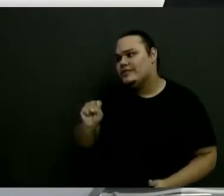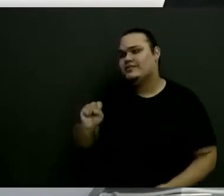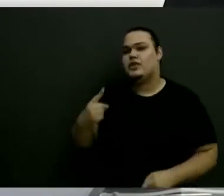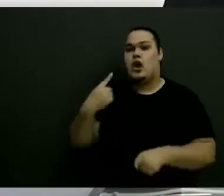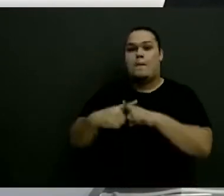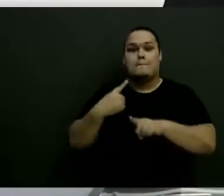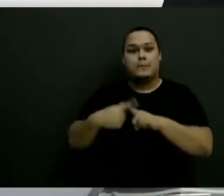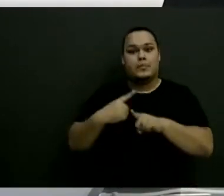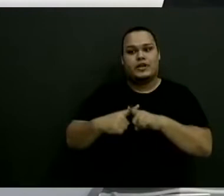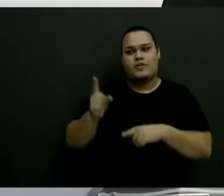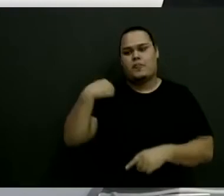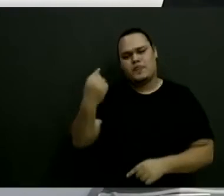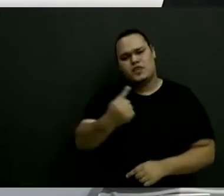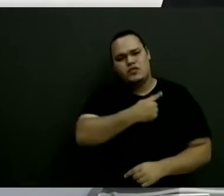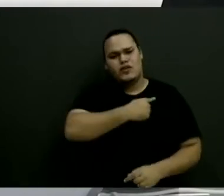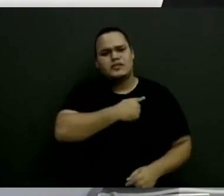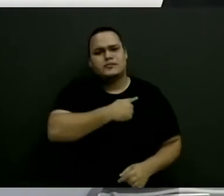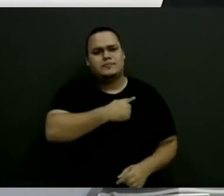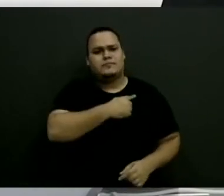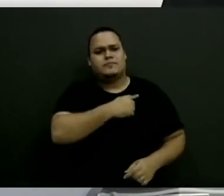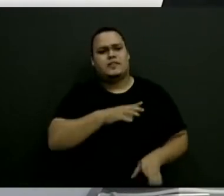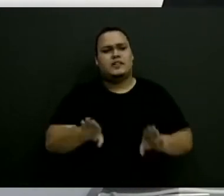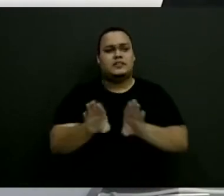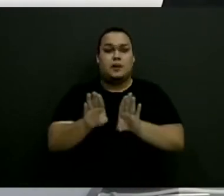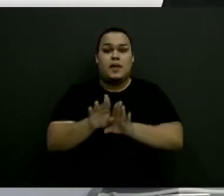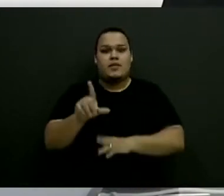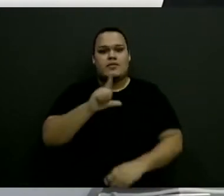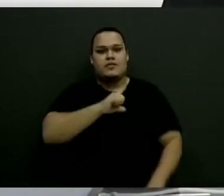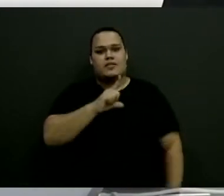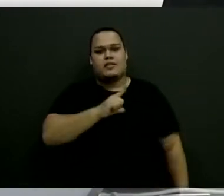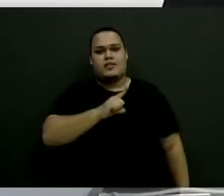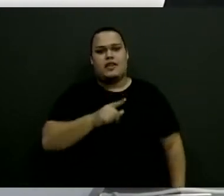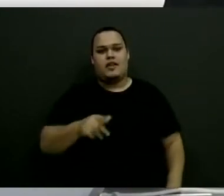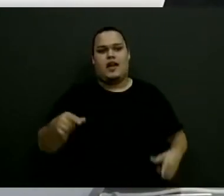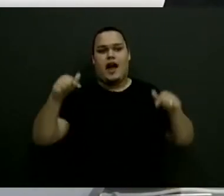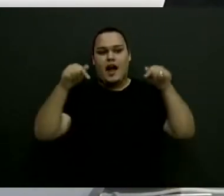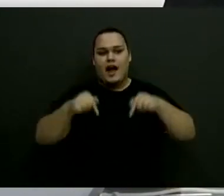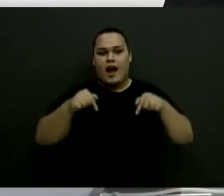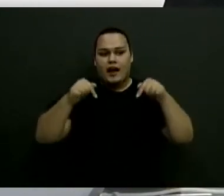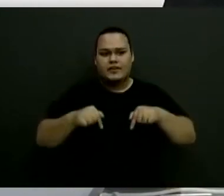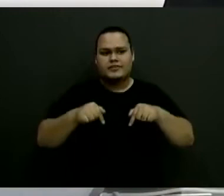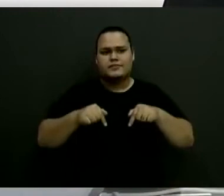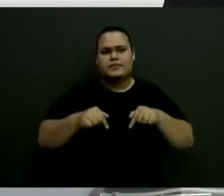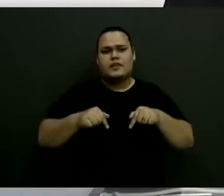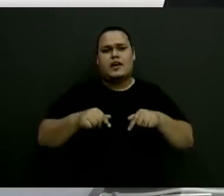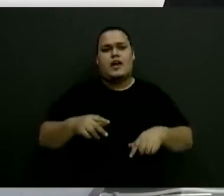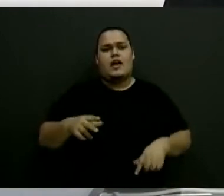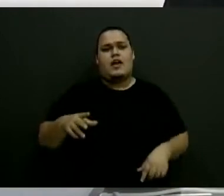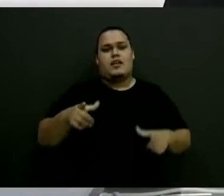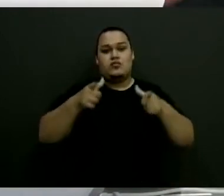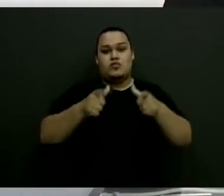quê? Porque nós estamos com uma, plataforma aqui em São Paulo, no Google Drive, onde nós